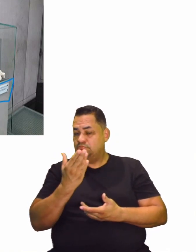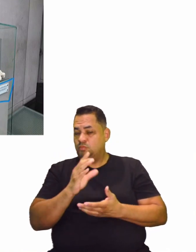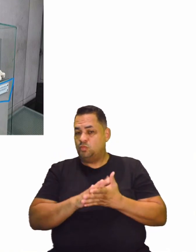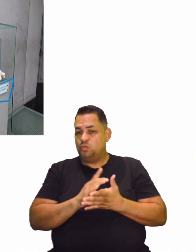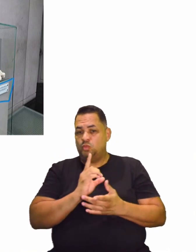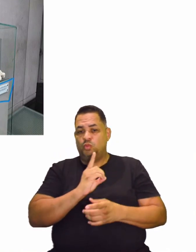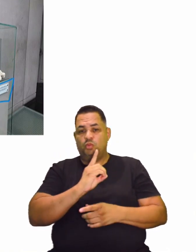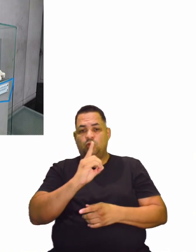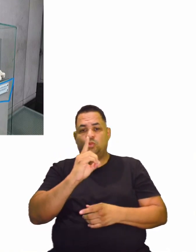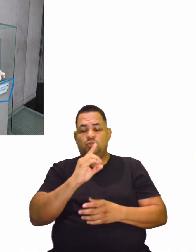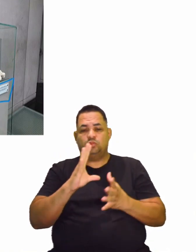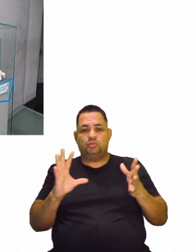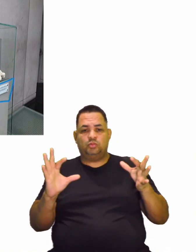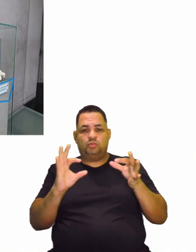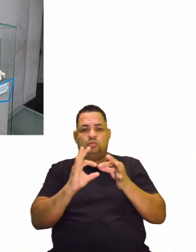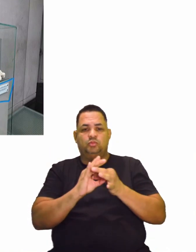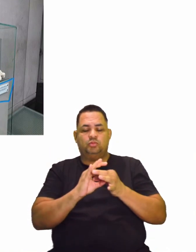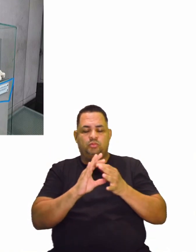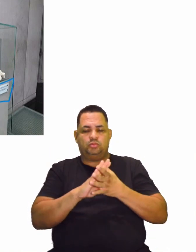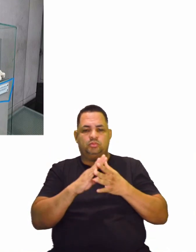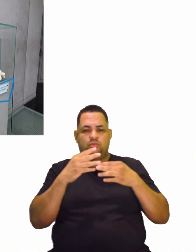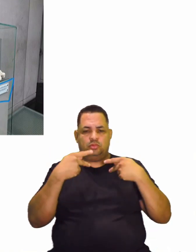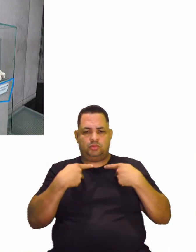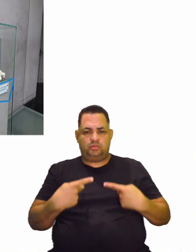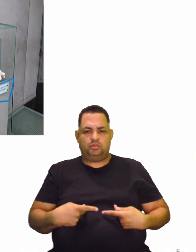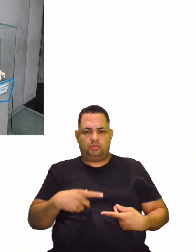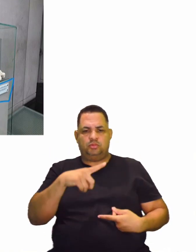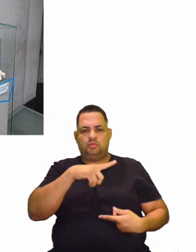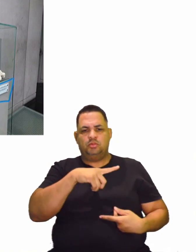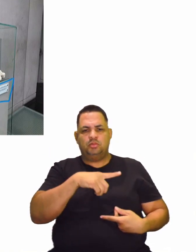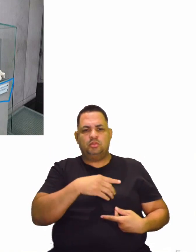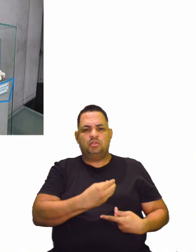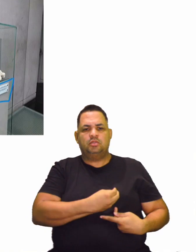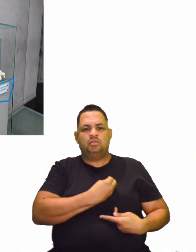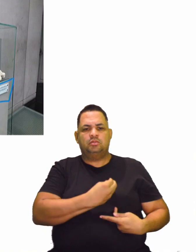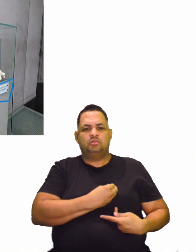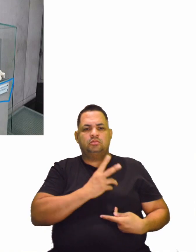era ligado aos humanos, né, tinham vidas como os